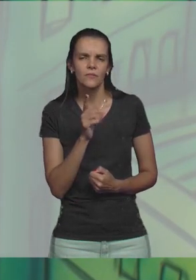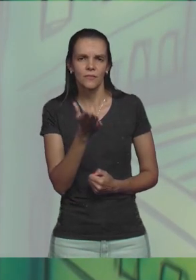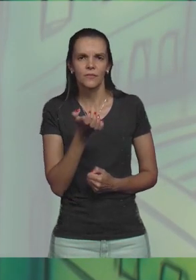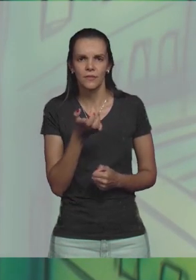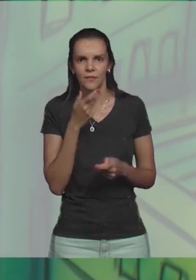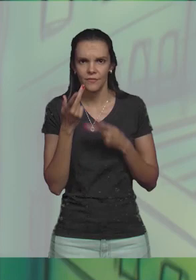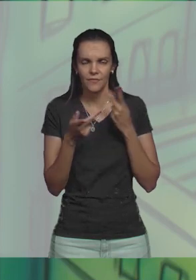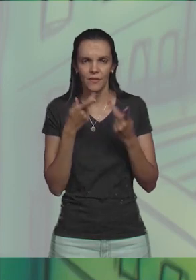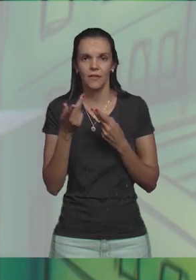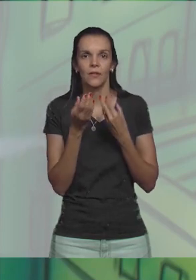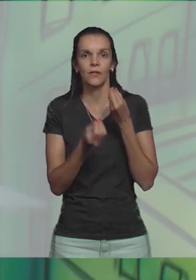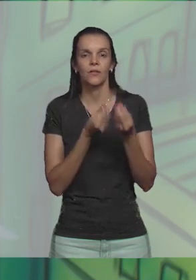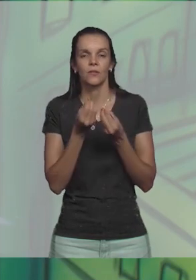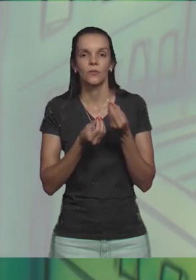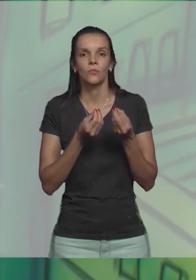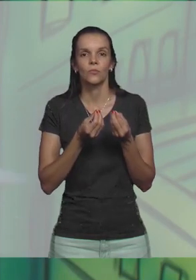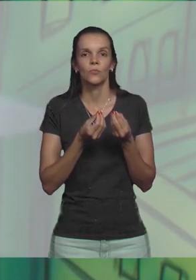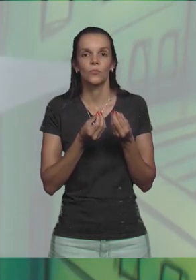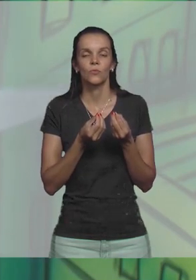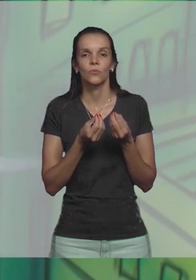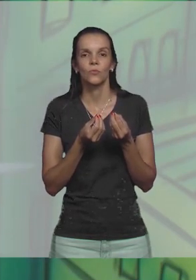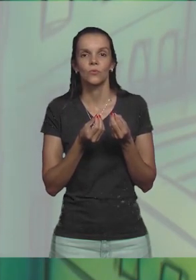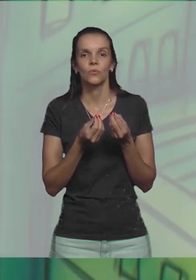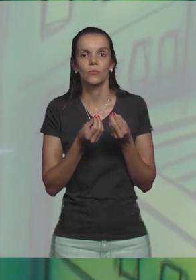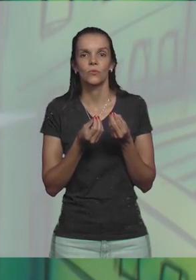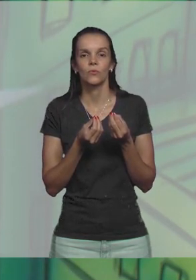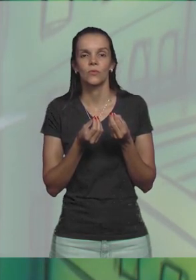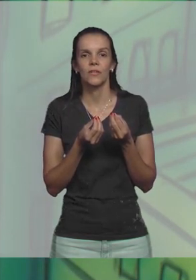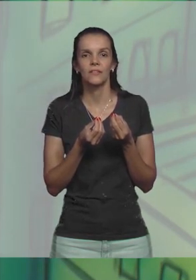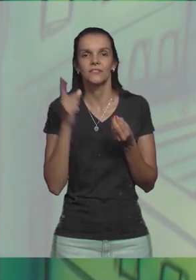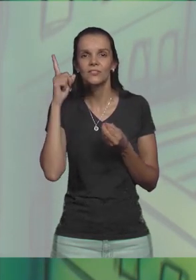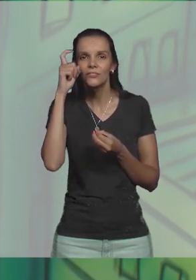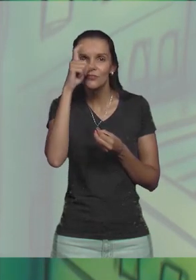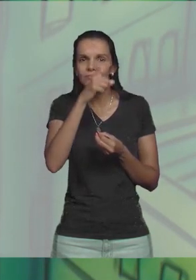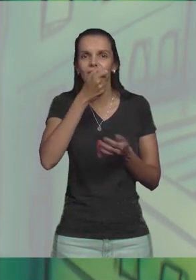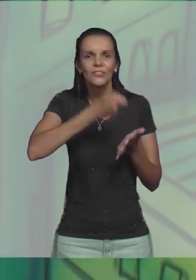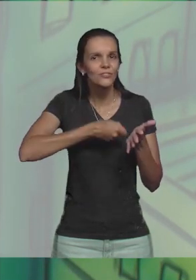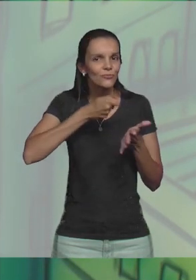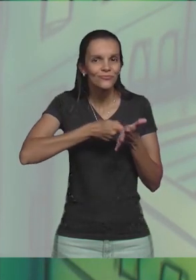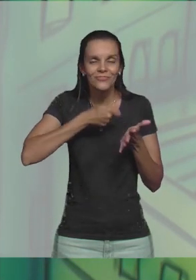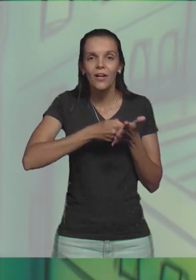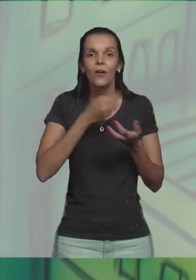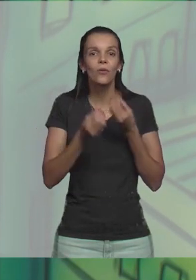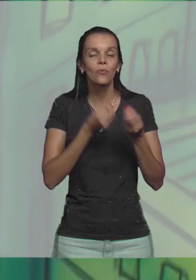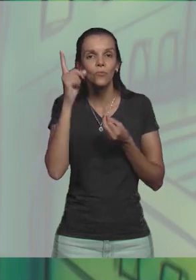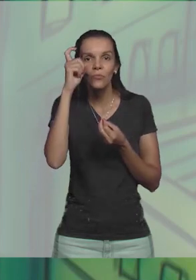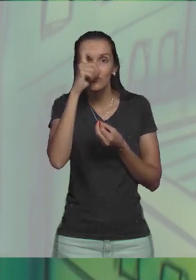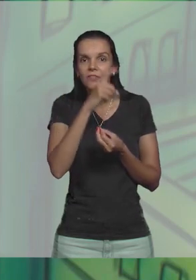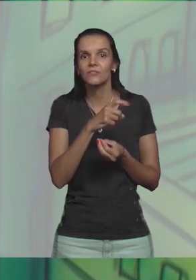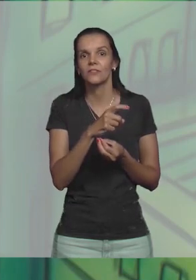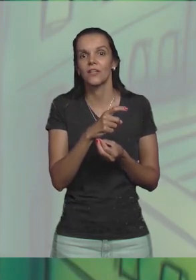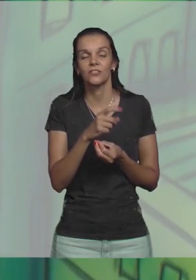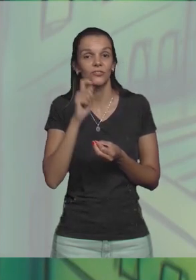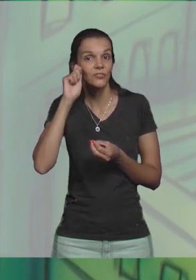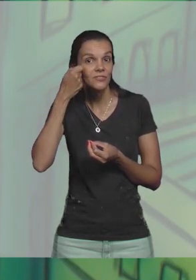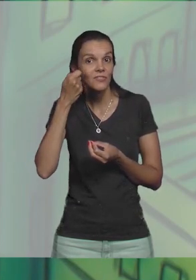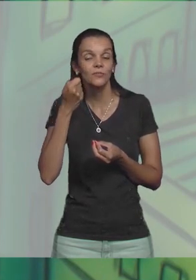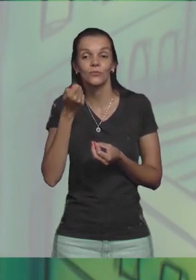assim, como lutar diante dessa tremenda dificuldade dos negros ocuparem espaços,